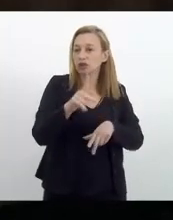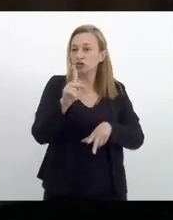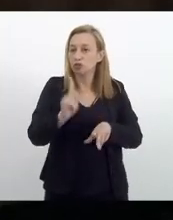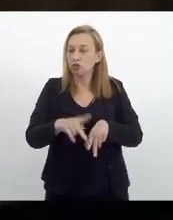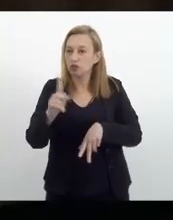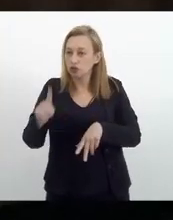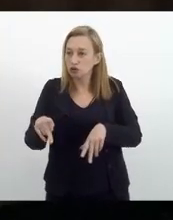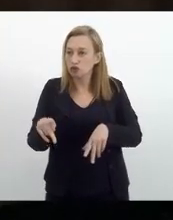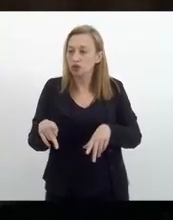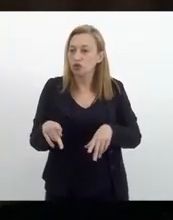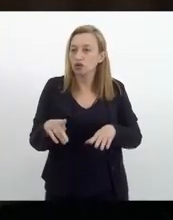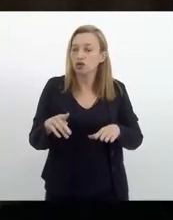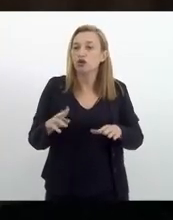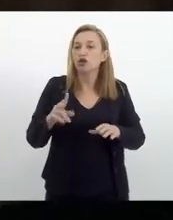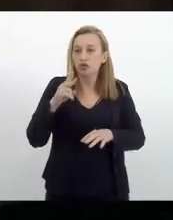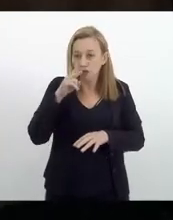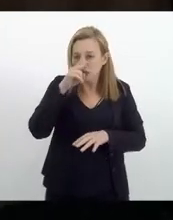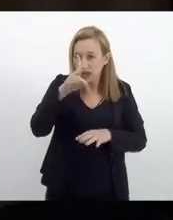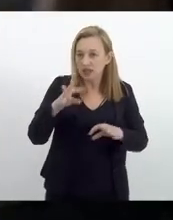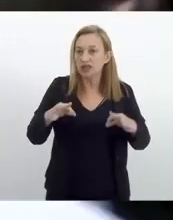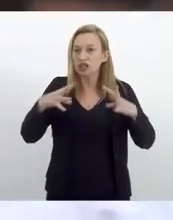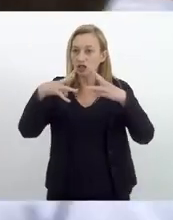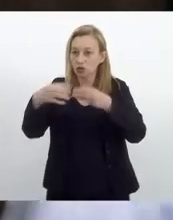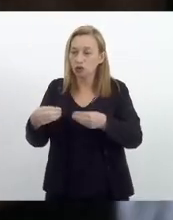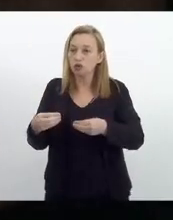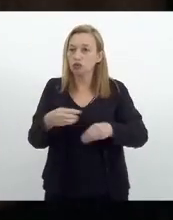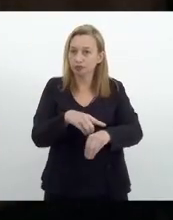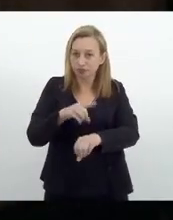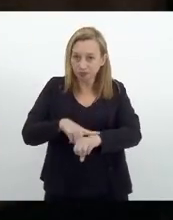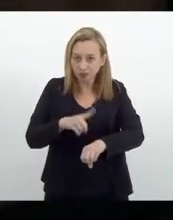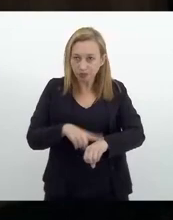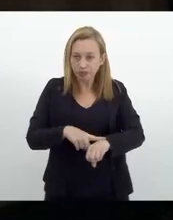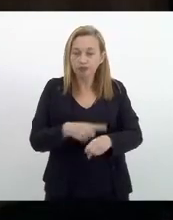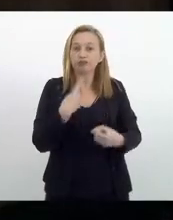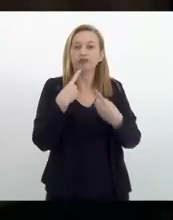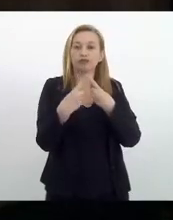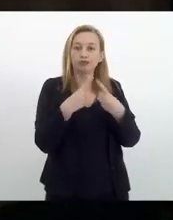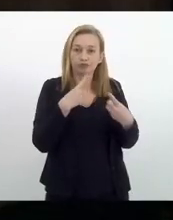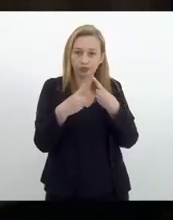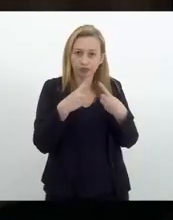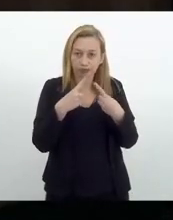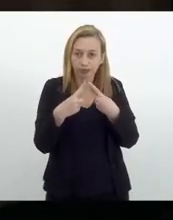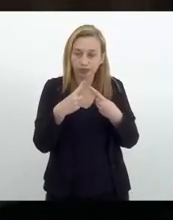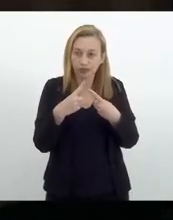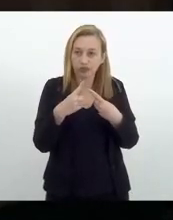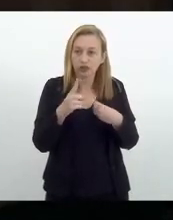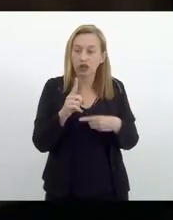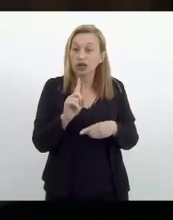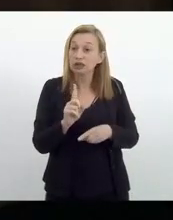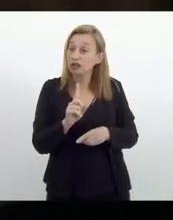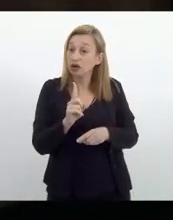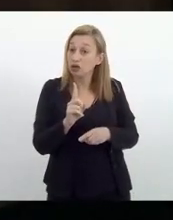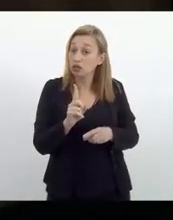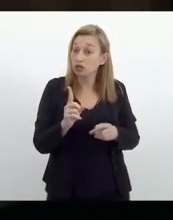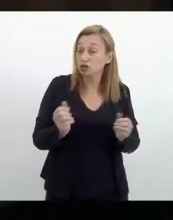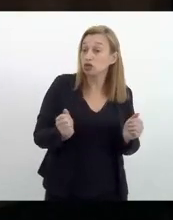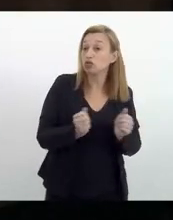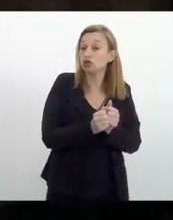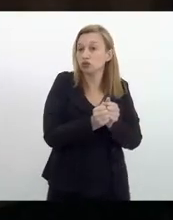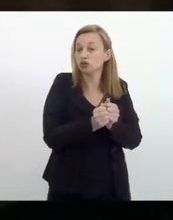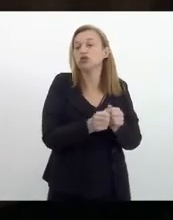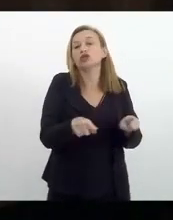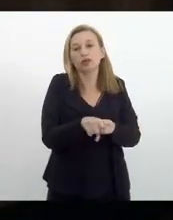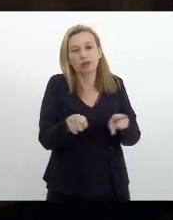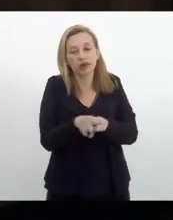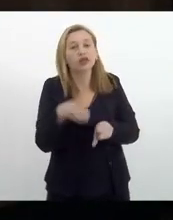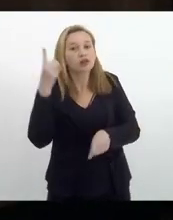fortalecer ao ESO de todas as formas. Esse debate, eu ainda nem participei, nem a deputada